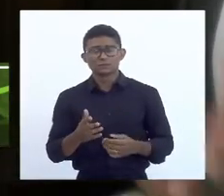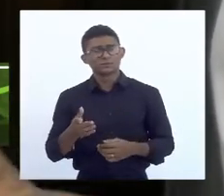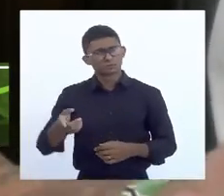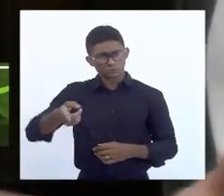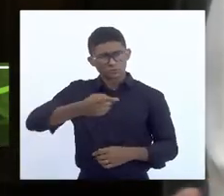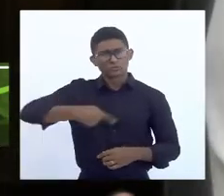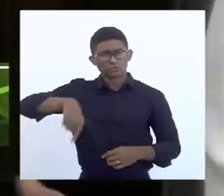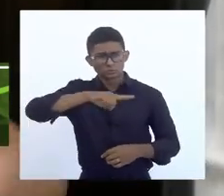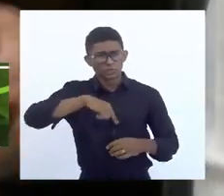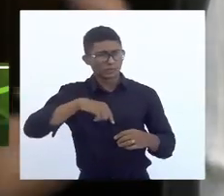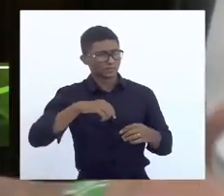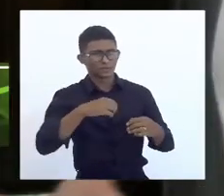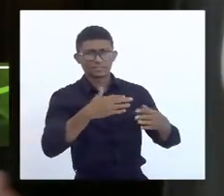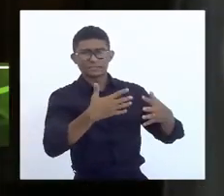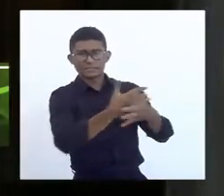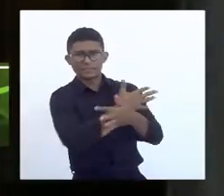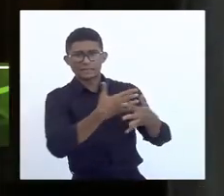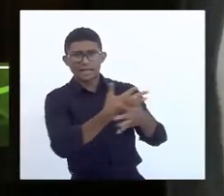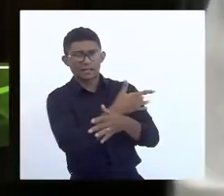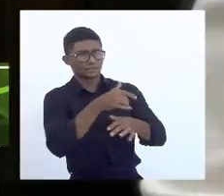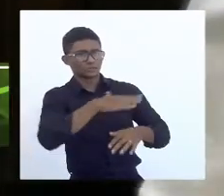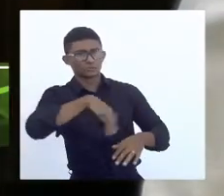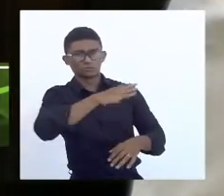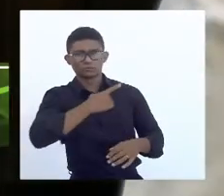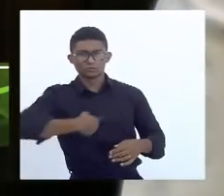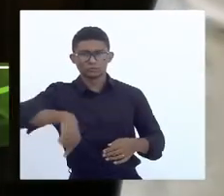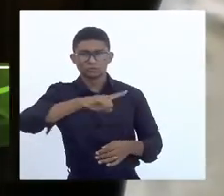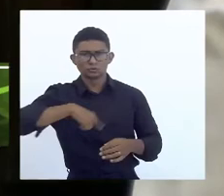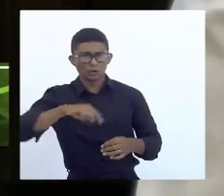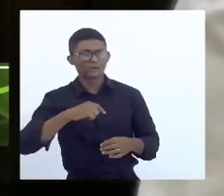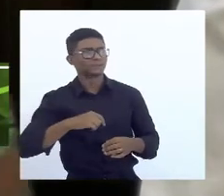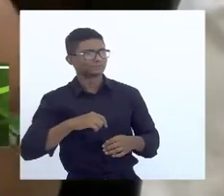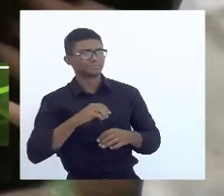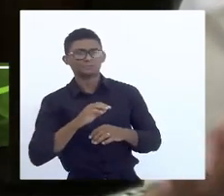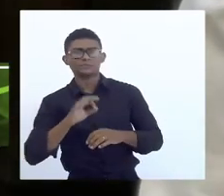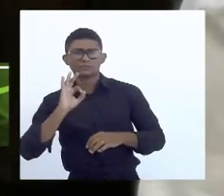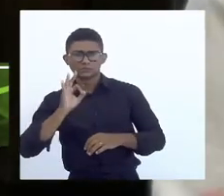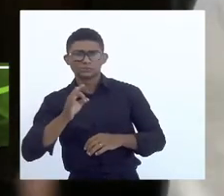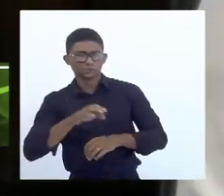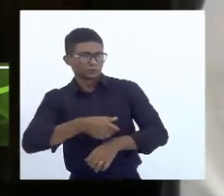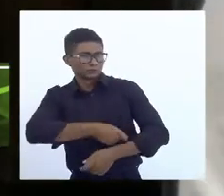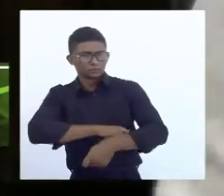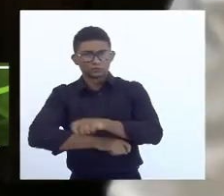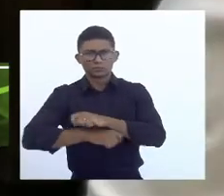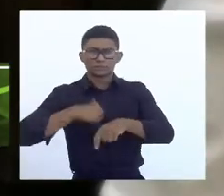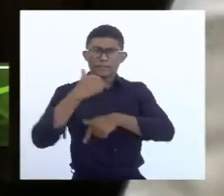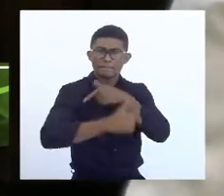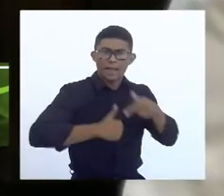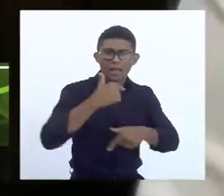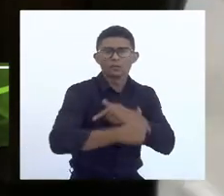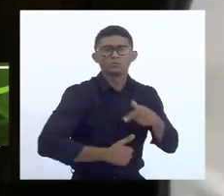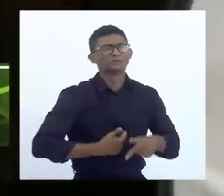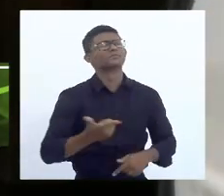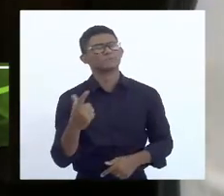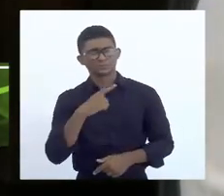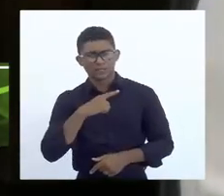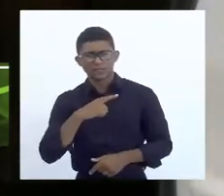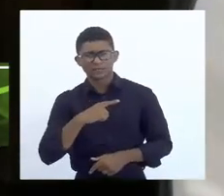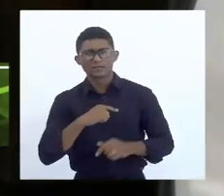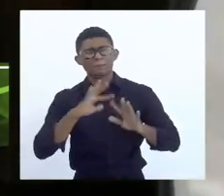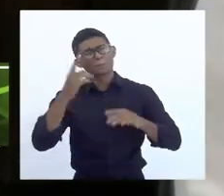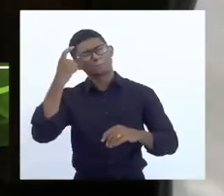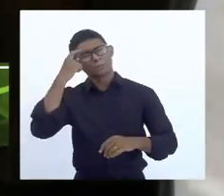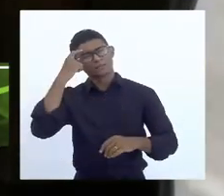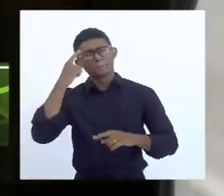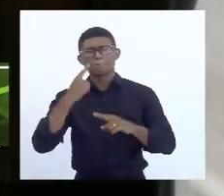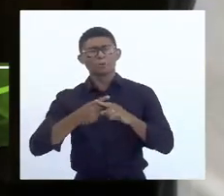a cidade girar, as cidades girarem, se somos nós que fazemos a vida andar, por quê não estamos nos